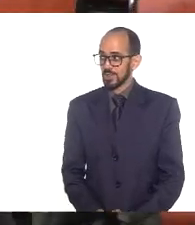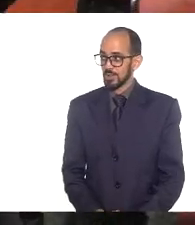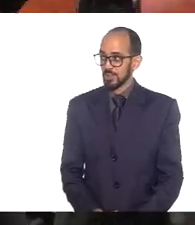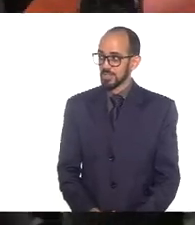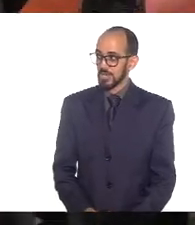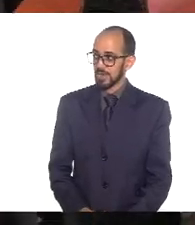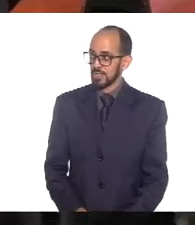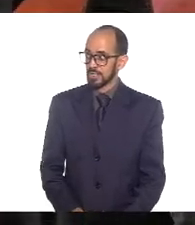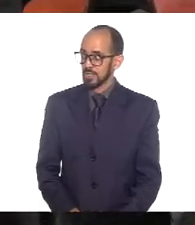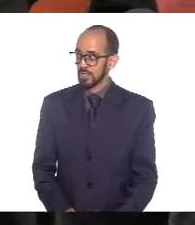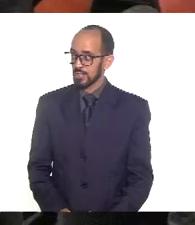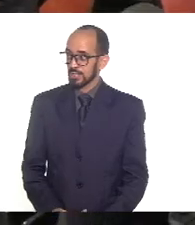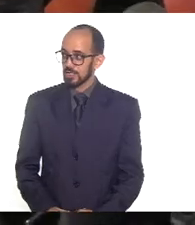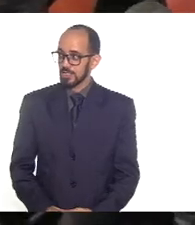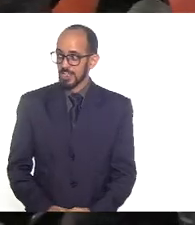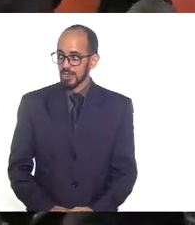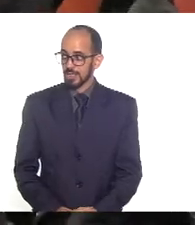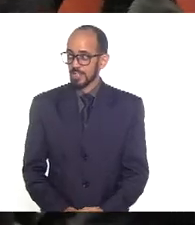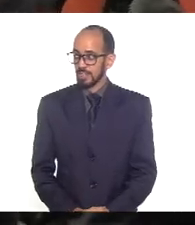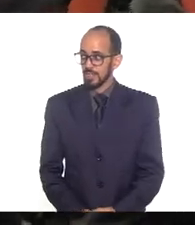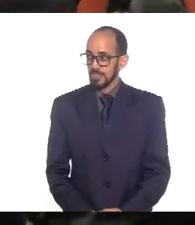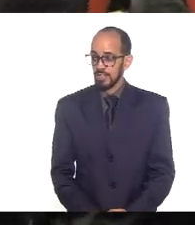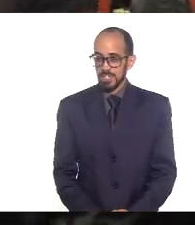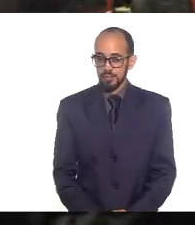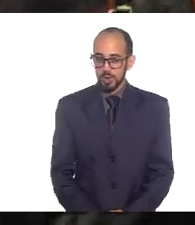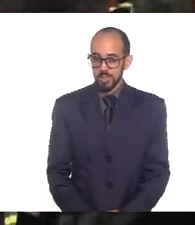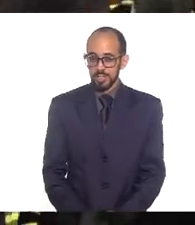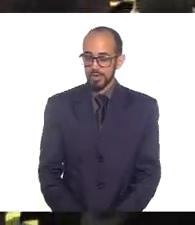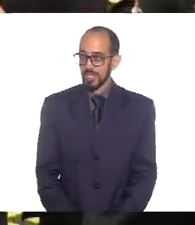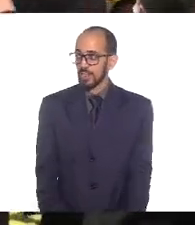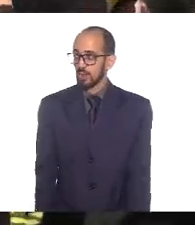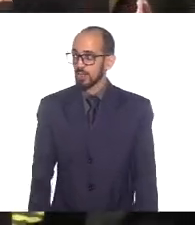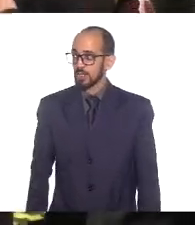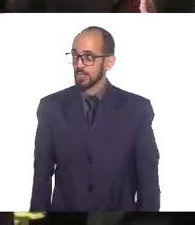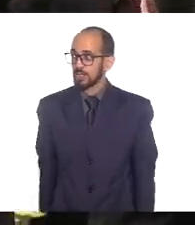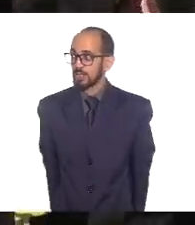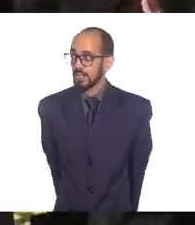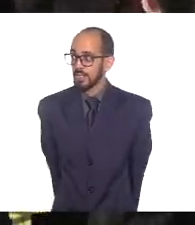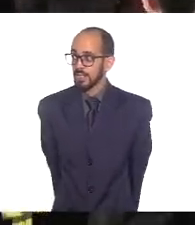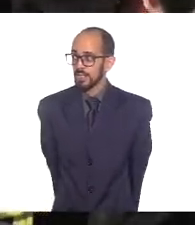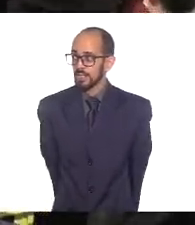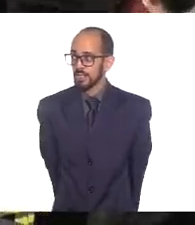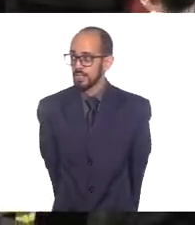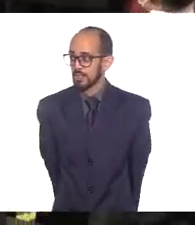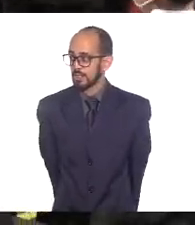e os ocupado as cadeiras aí não